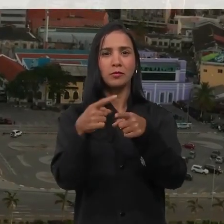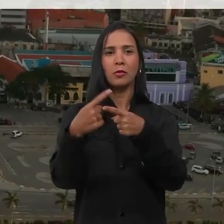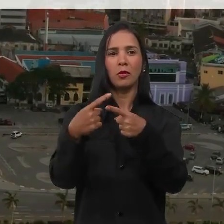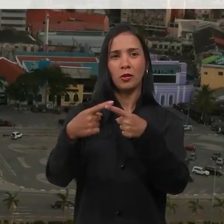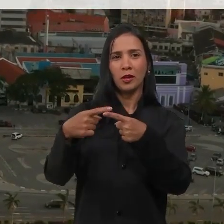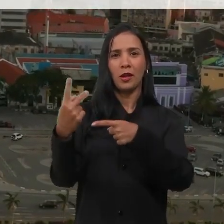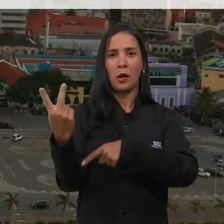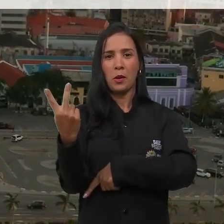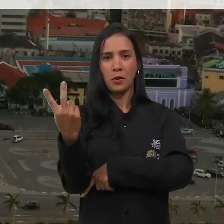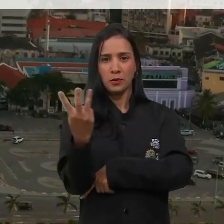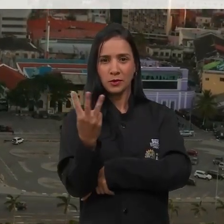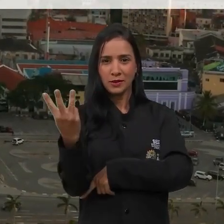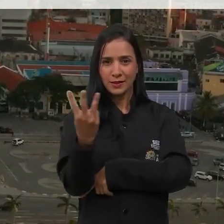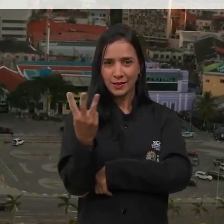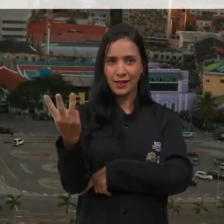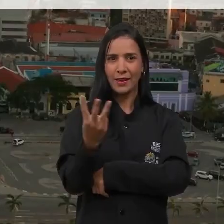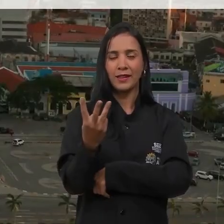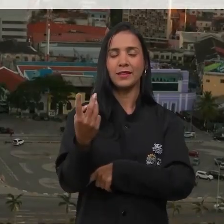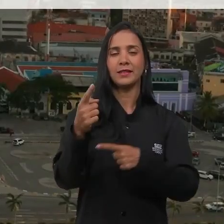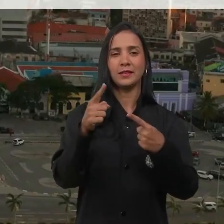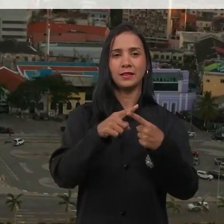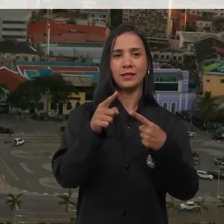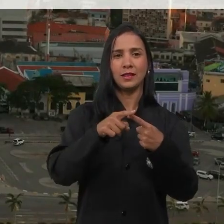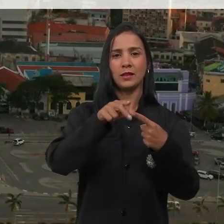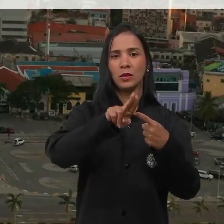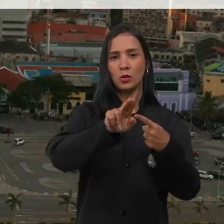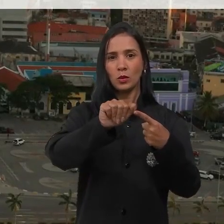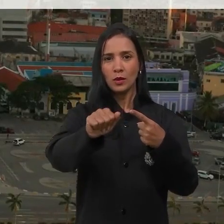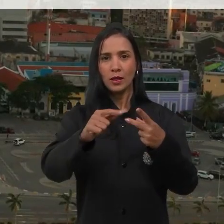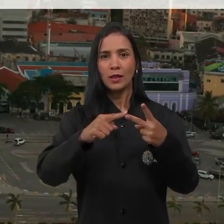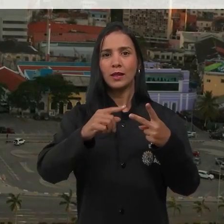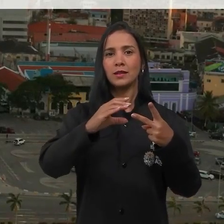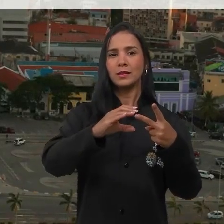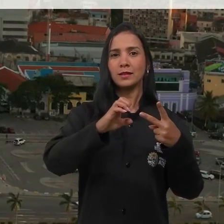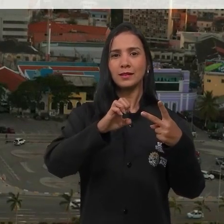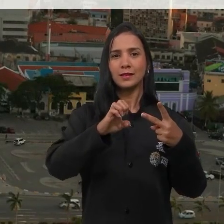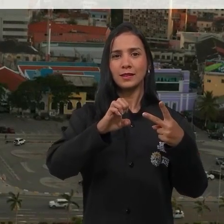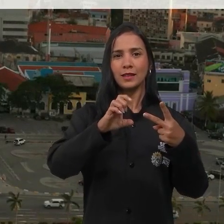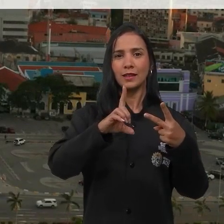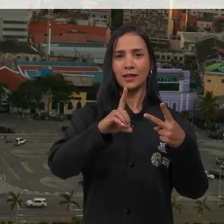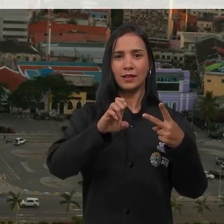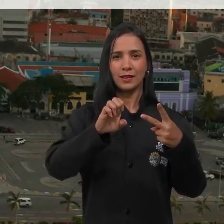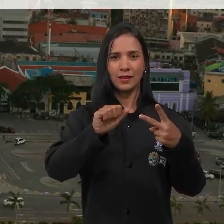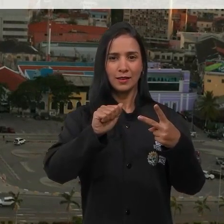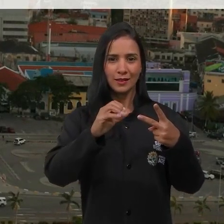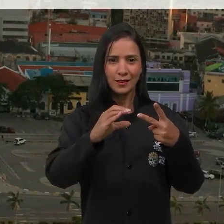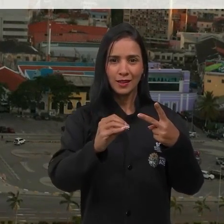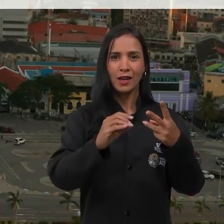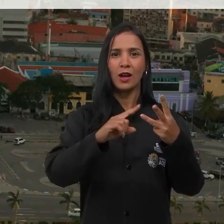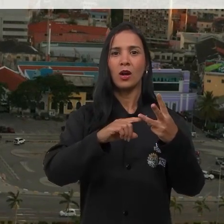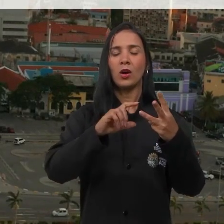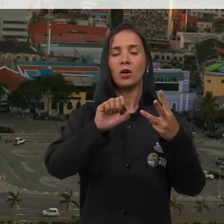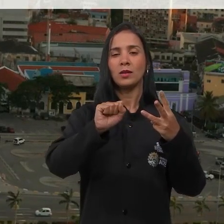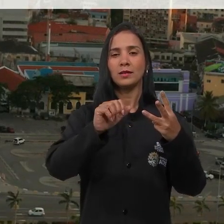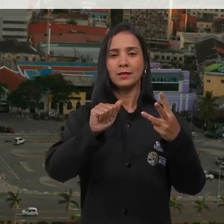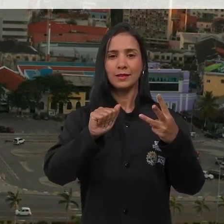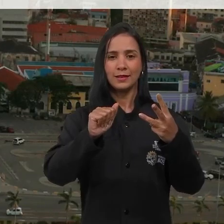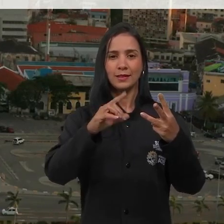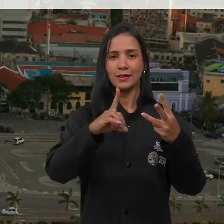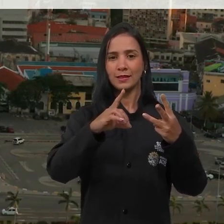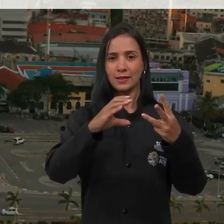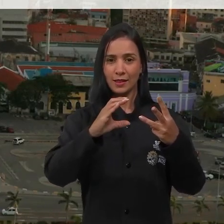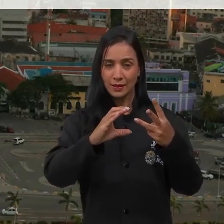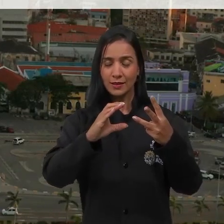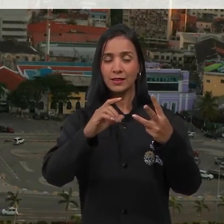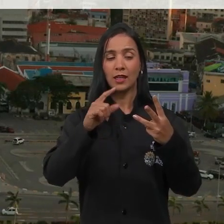SADC, posso assim dizer, eles promovem aí soluções para os problemas do continente, tá? Por